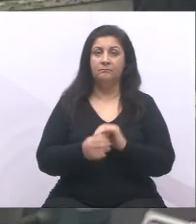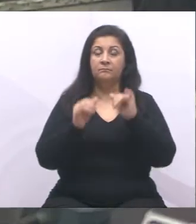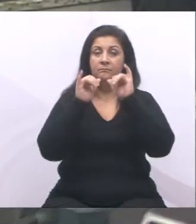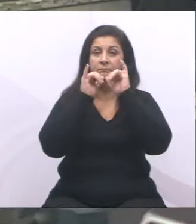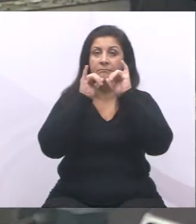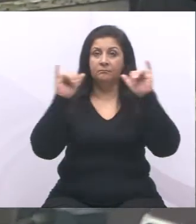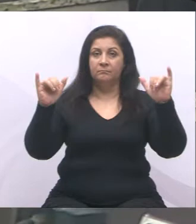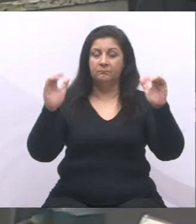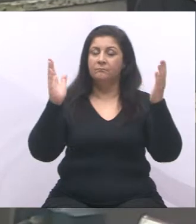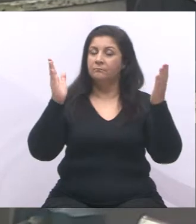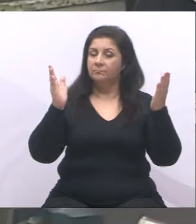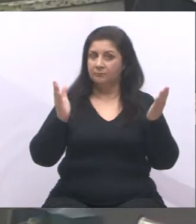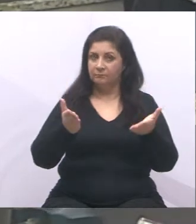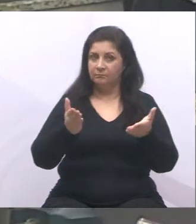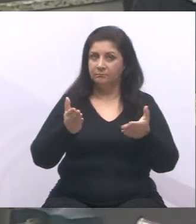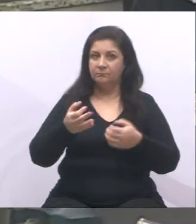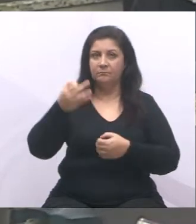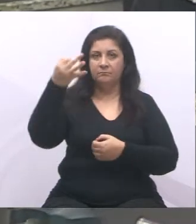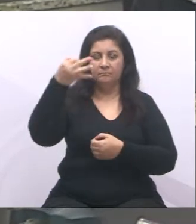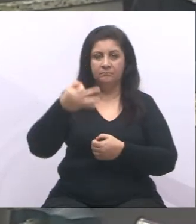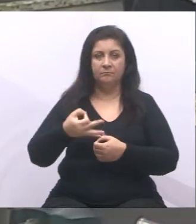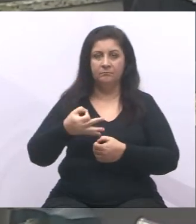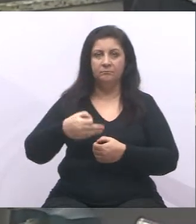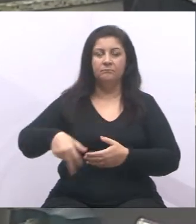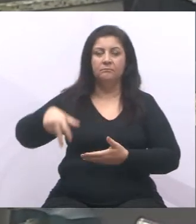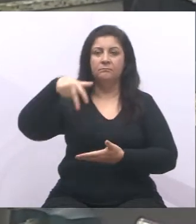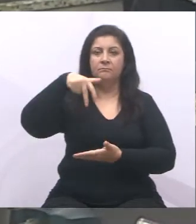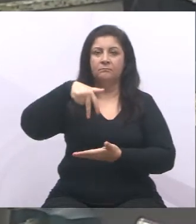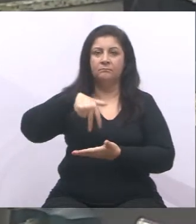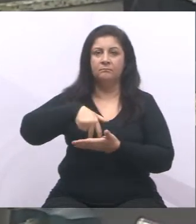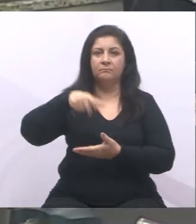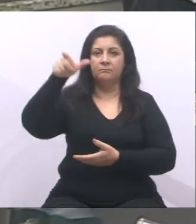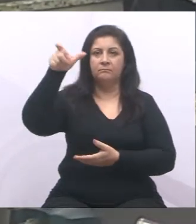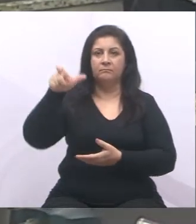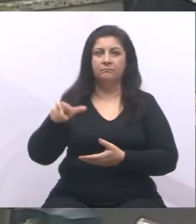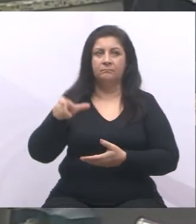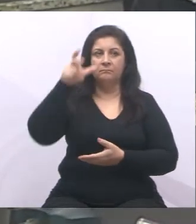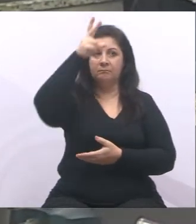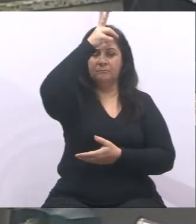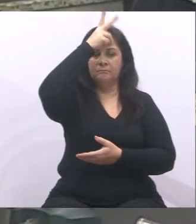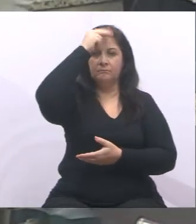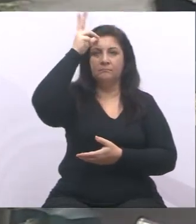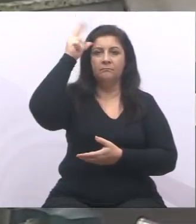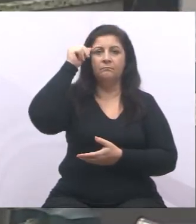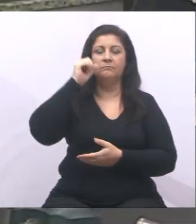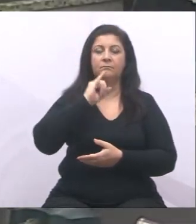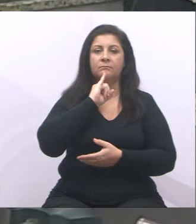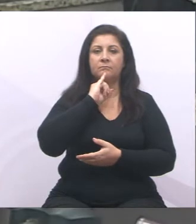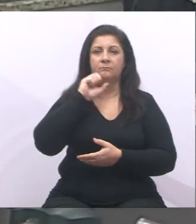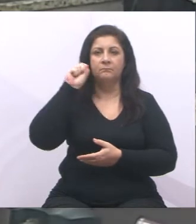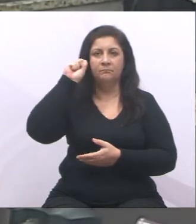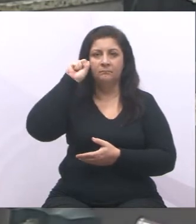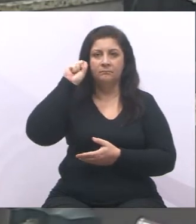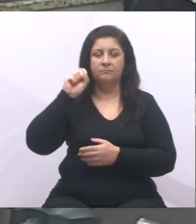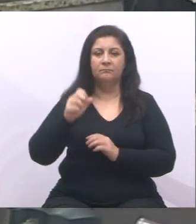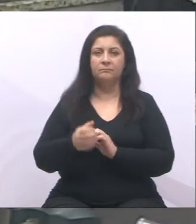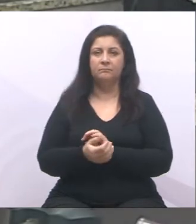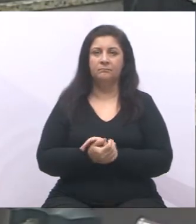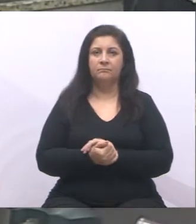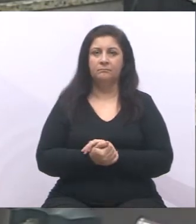Declaro oficialmente empossado o prefeito municipal de Jacareí, Dr. Isaías